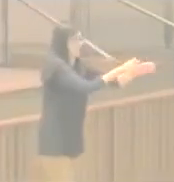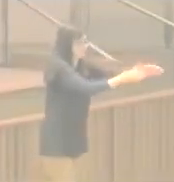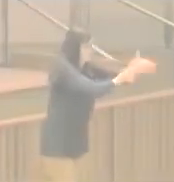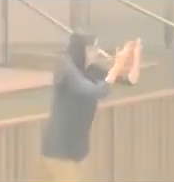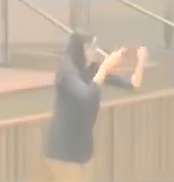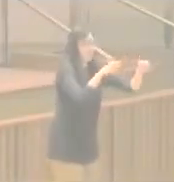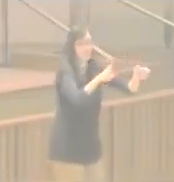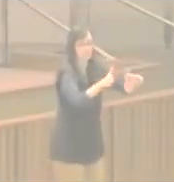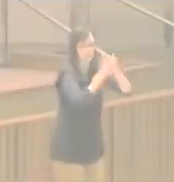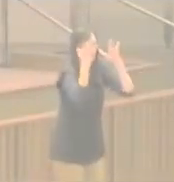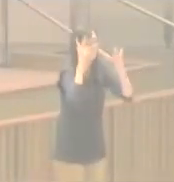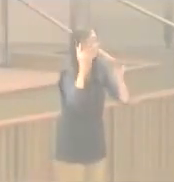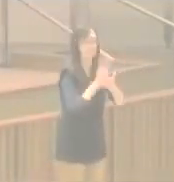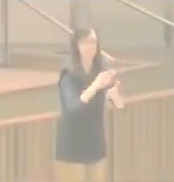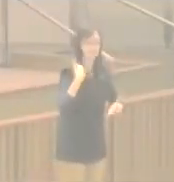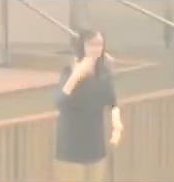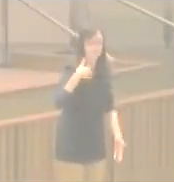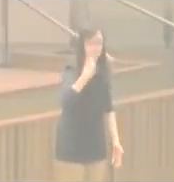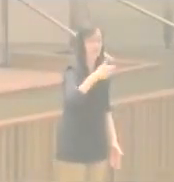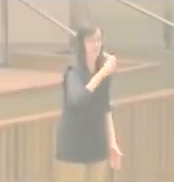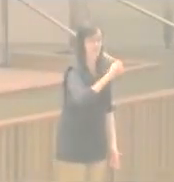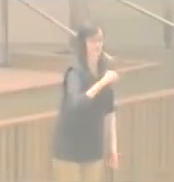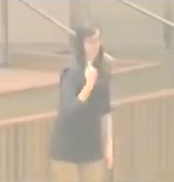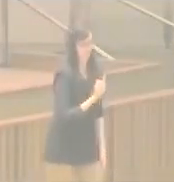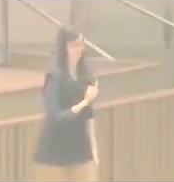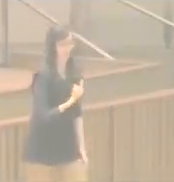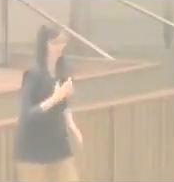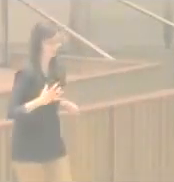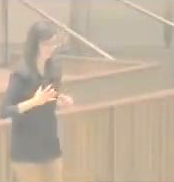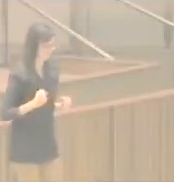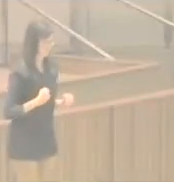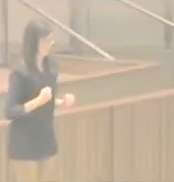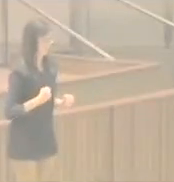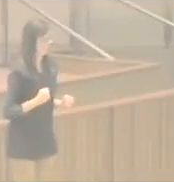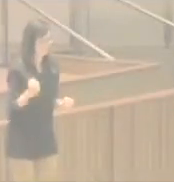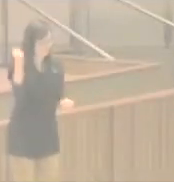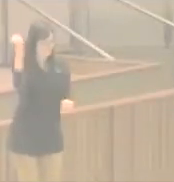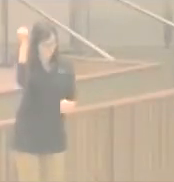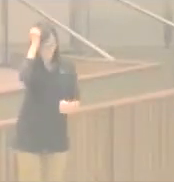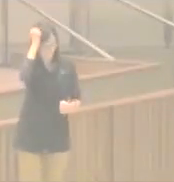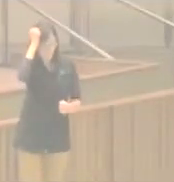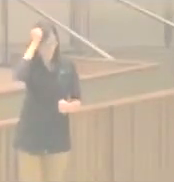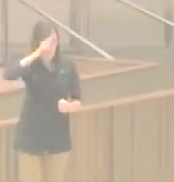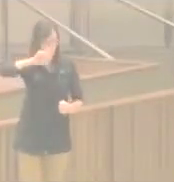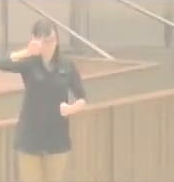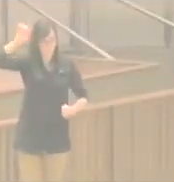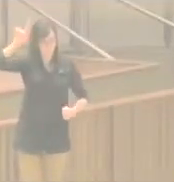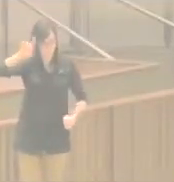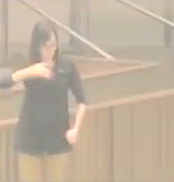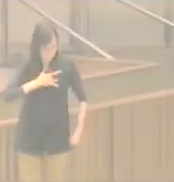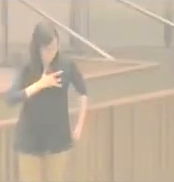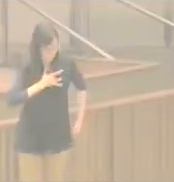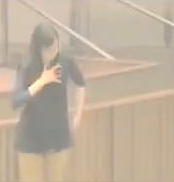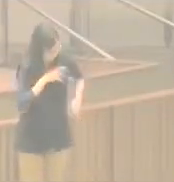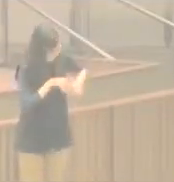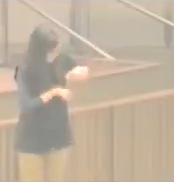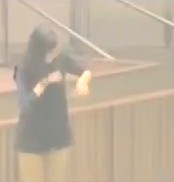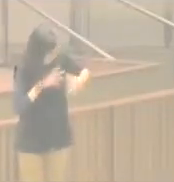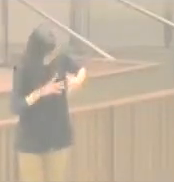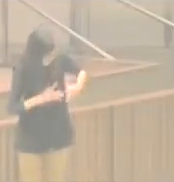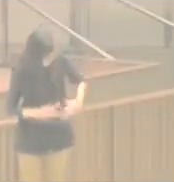Toda vez que a gente tem coragem de se arrepender e deixar Deus trabalhar o que Ele precisa trabalhar na nossa